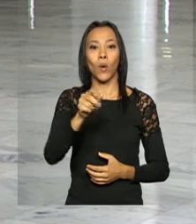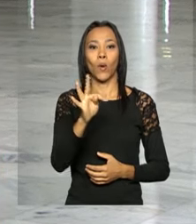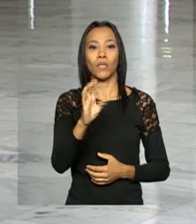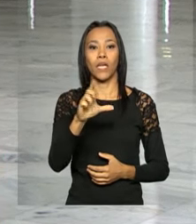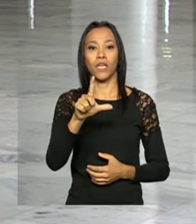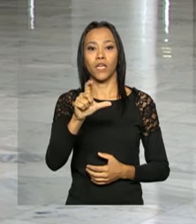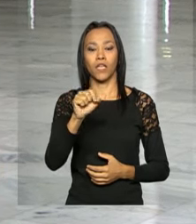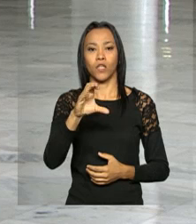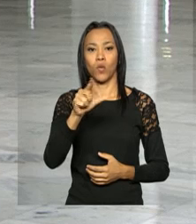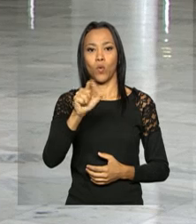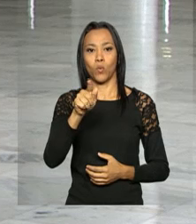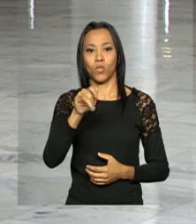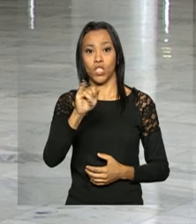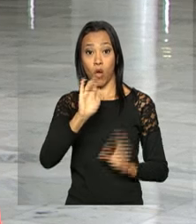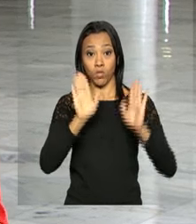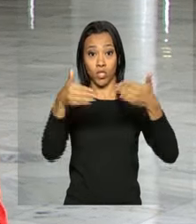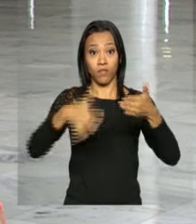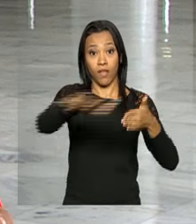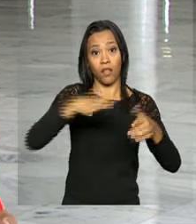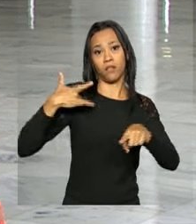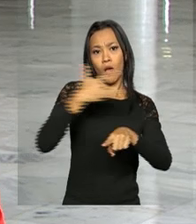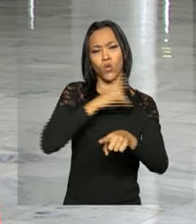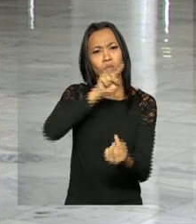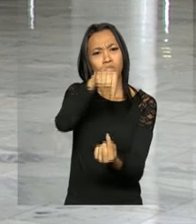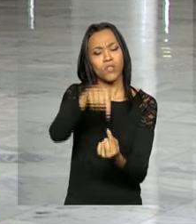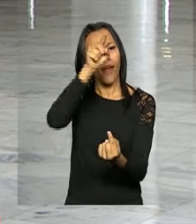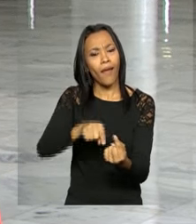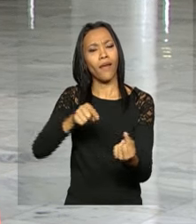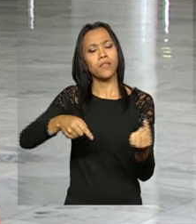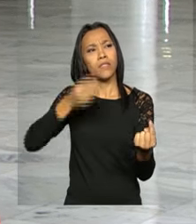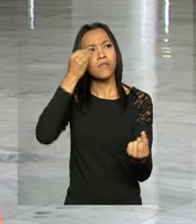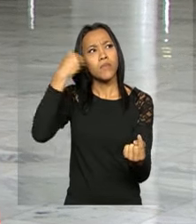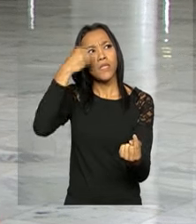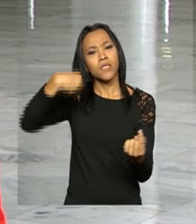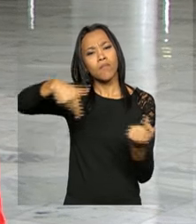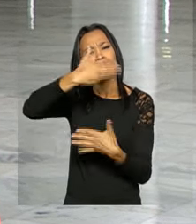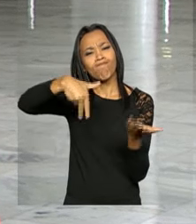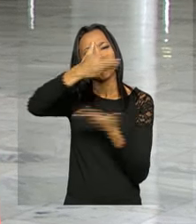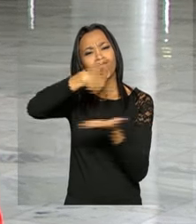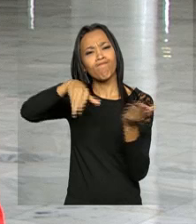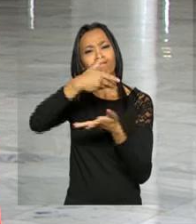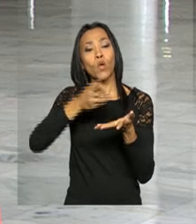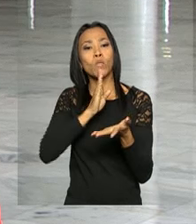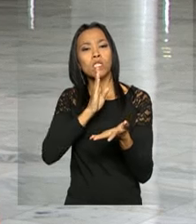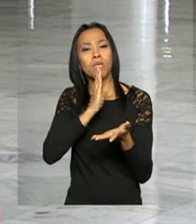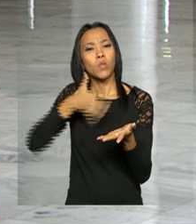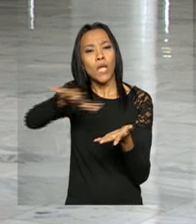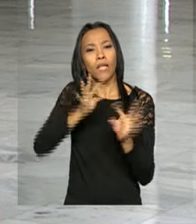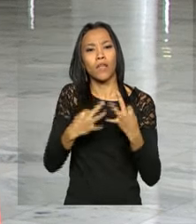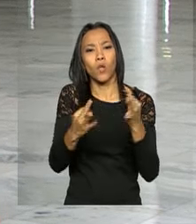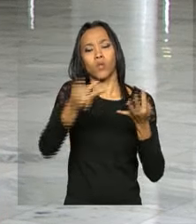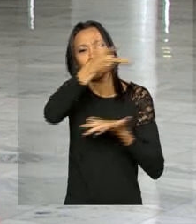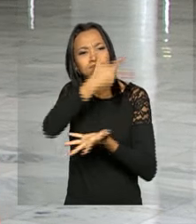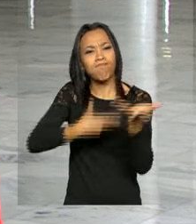saúde. Essa plataforma deve promover aí o intercâmbio de experiências e também a transferência de tecnologias no